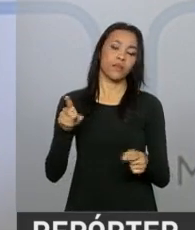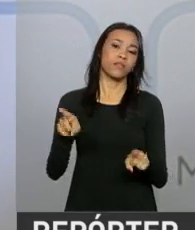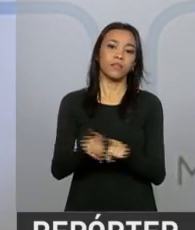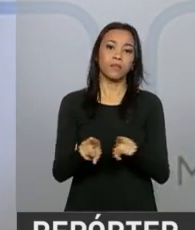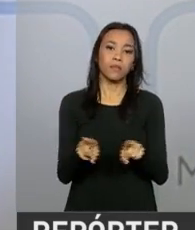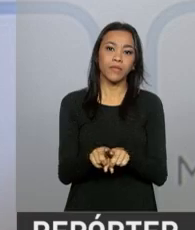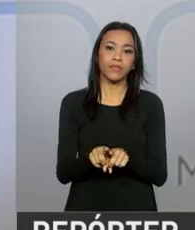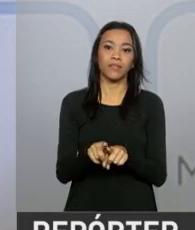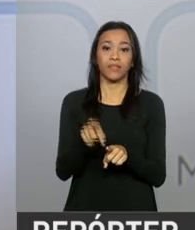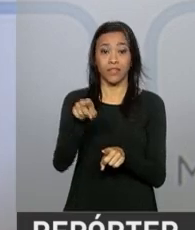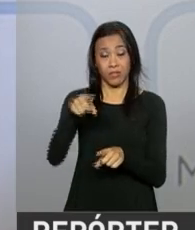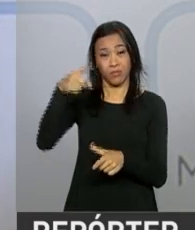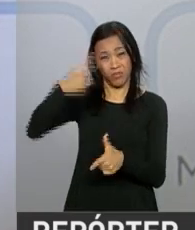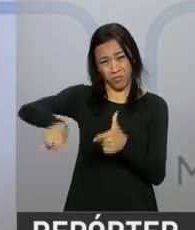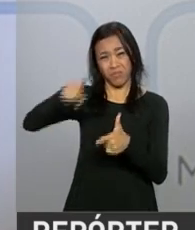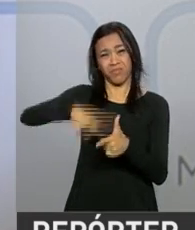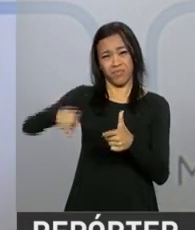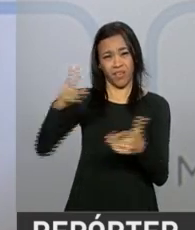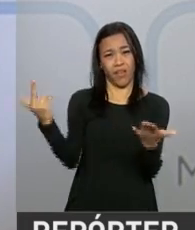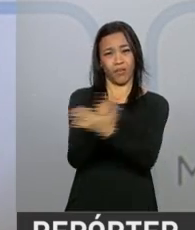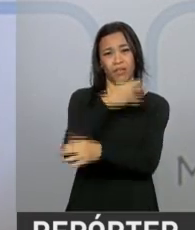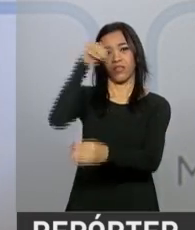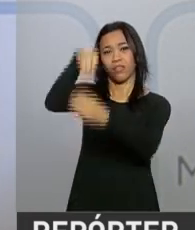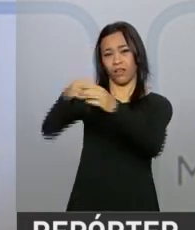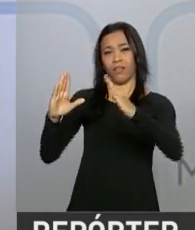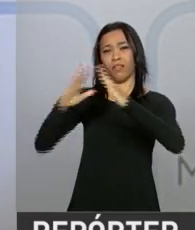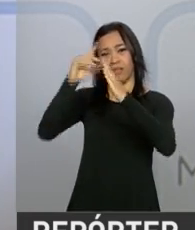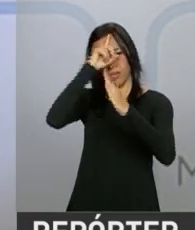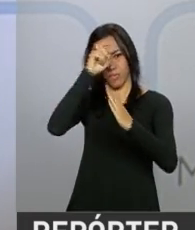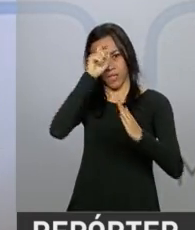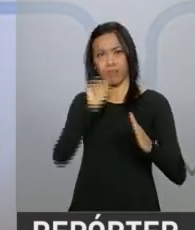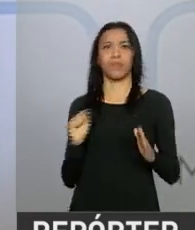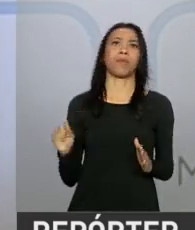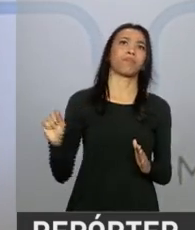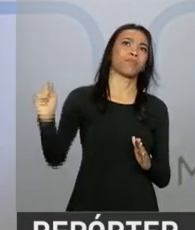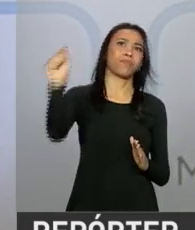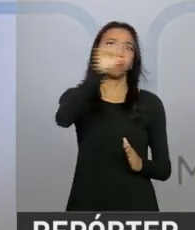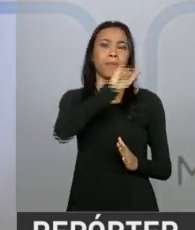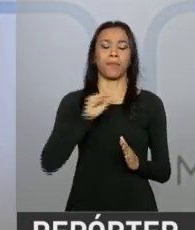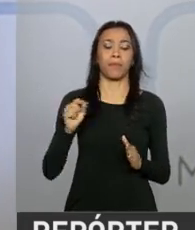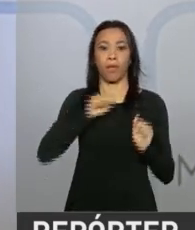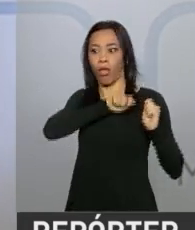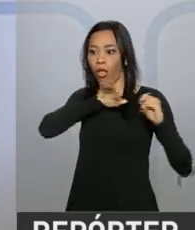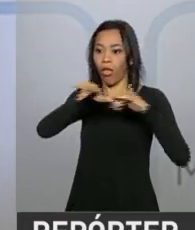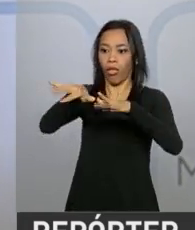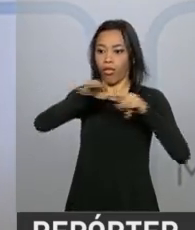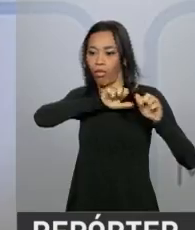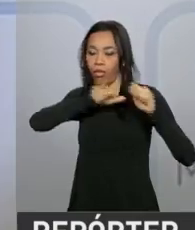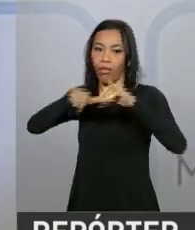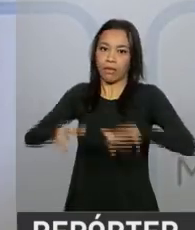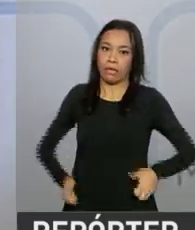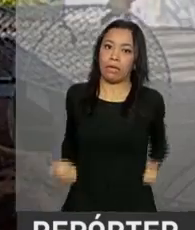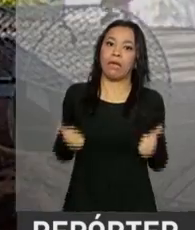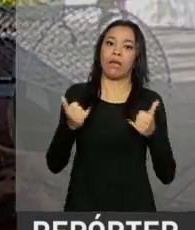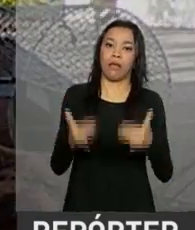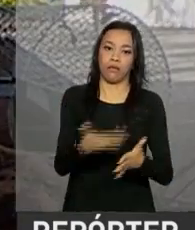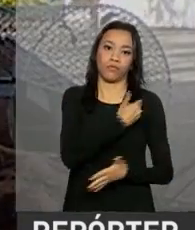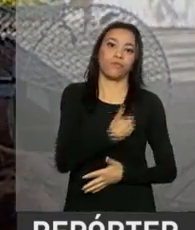assistência no Sistema Único de Saúde que nós temos como demanda e como gastos do poder